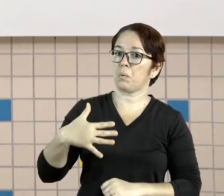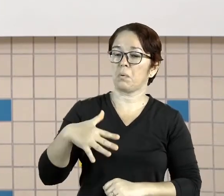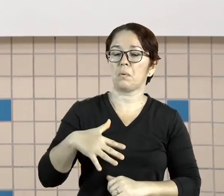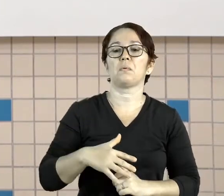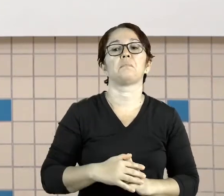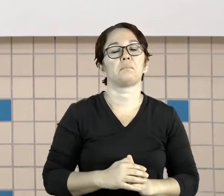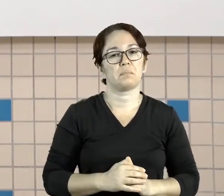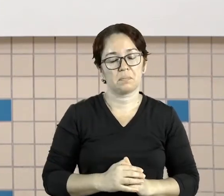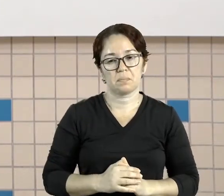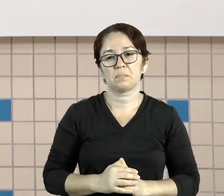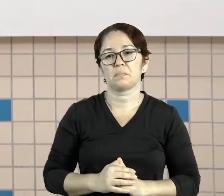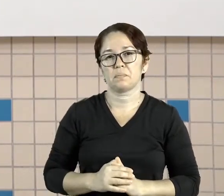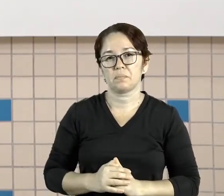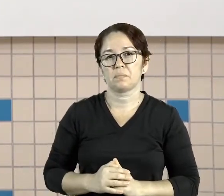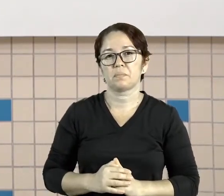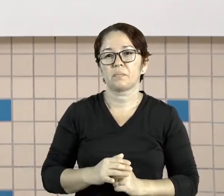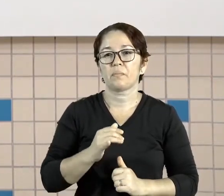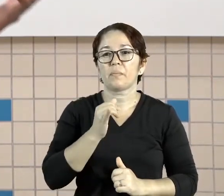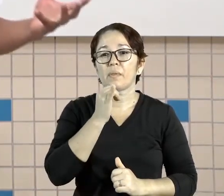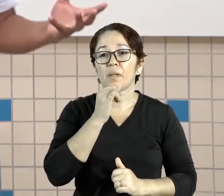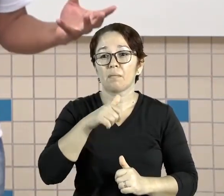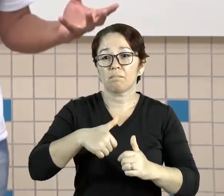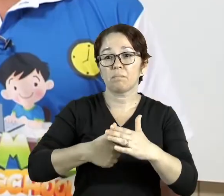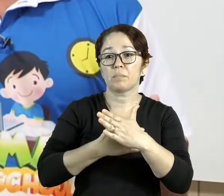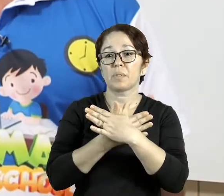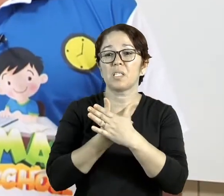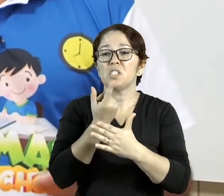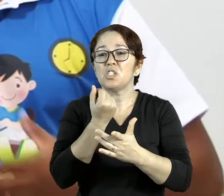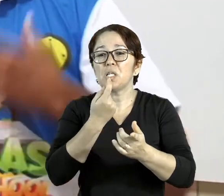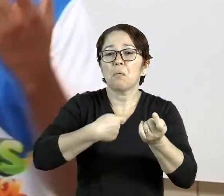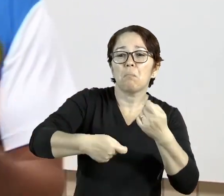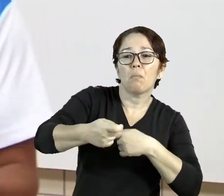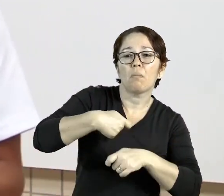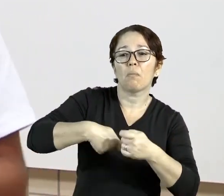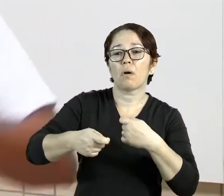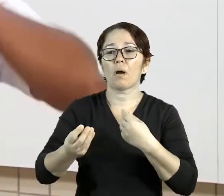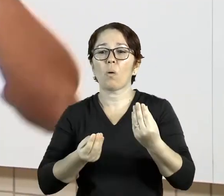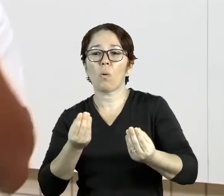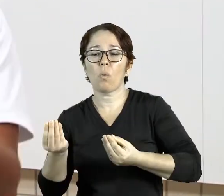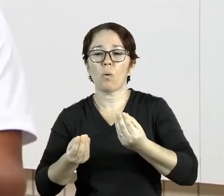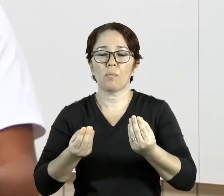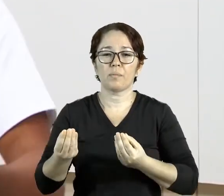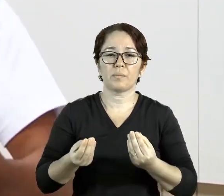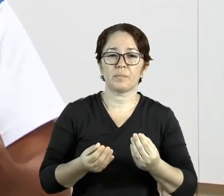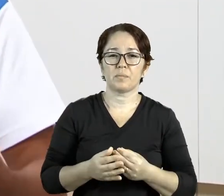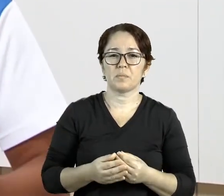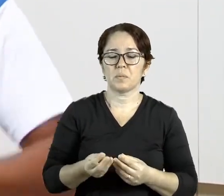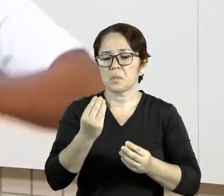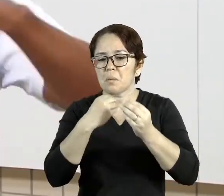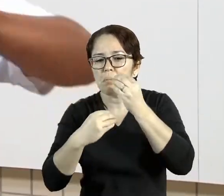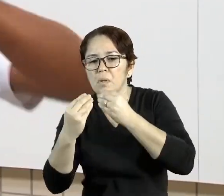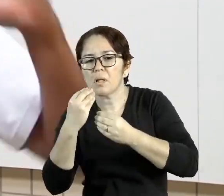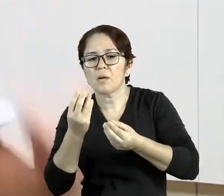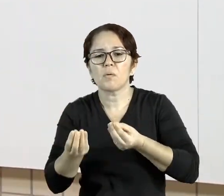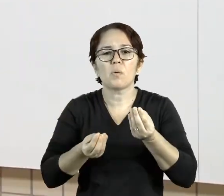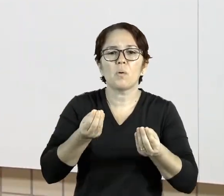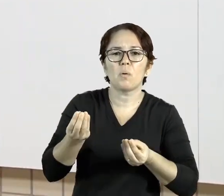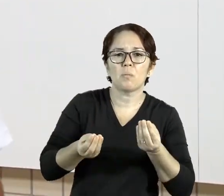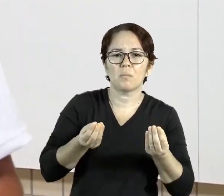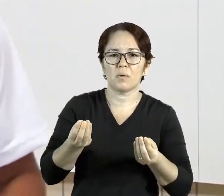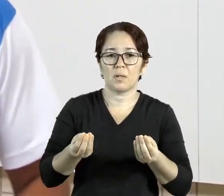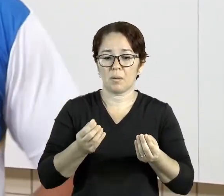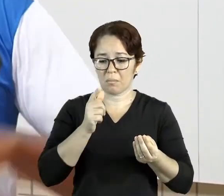era a base da economia desses povos? Como que eles sobreviviam? Como que eles se alimentavam, já que eles moravam em cima de um